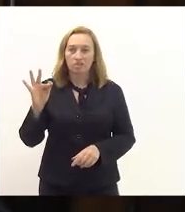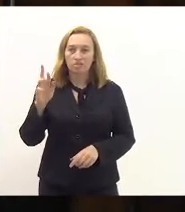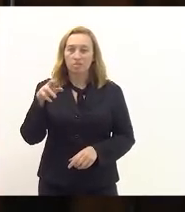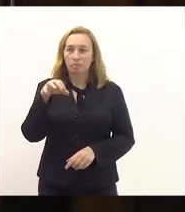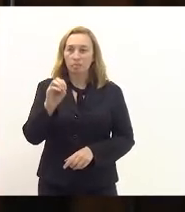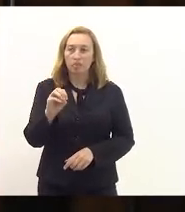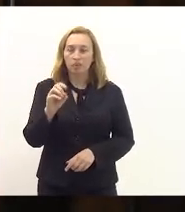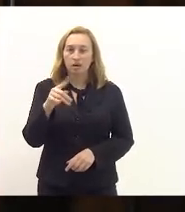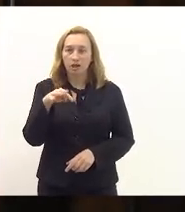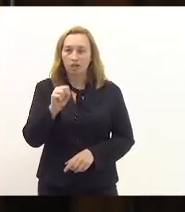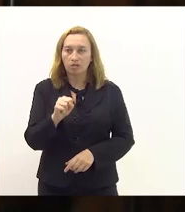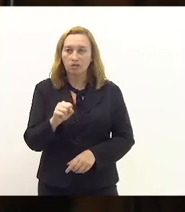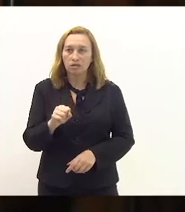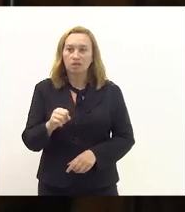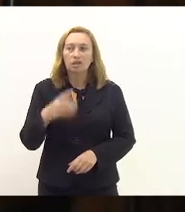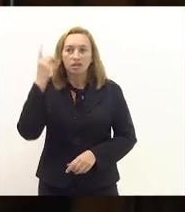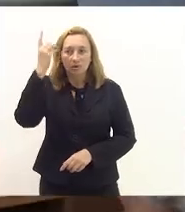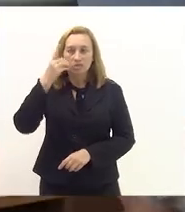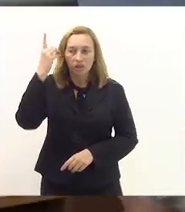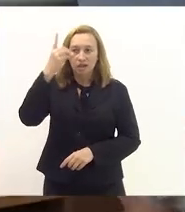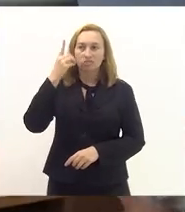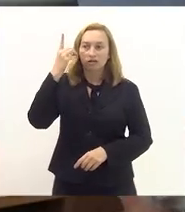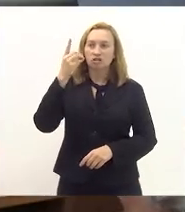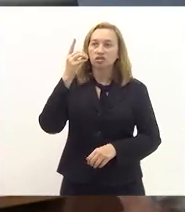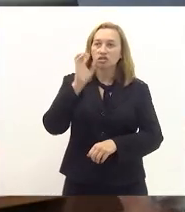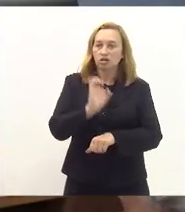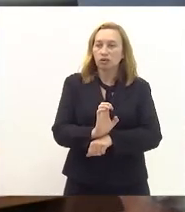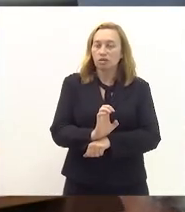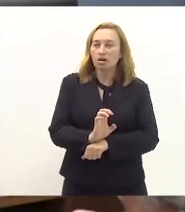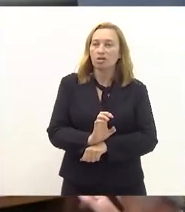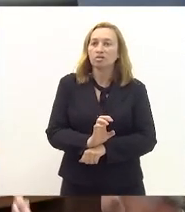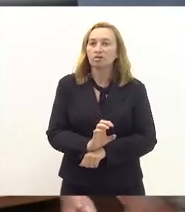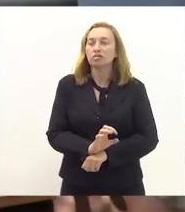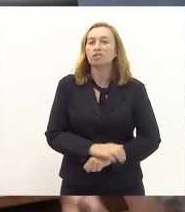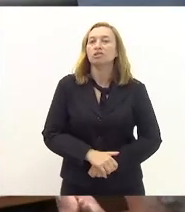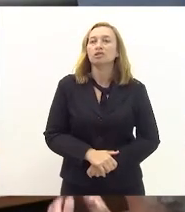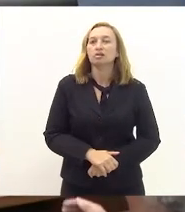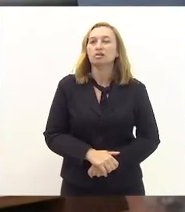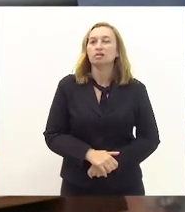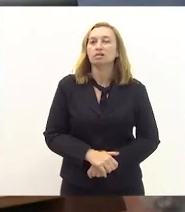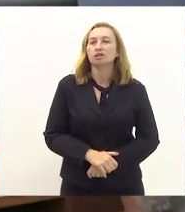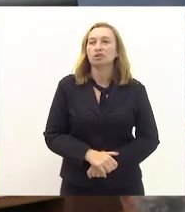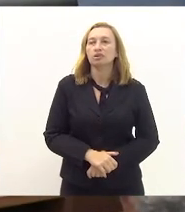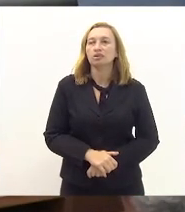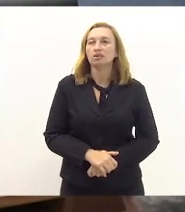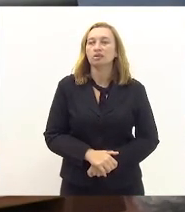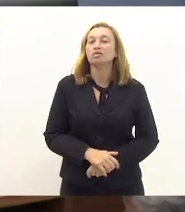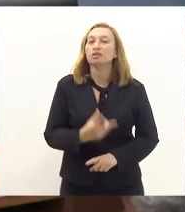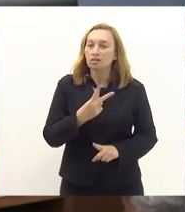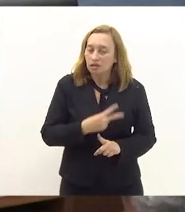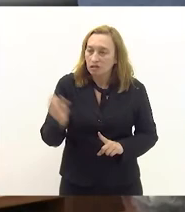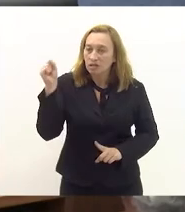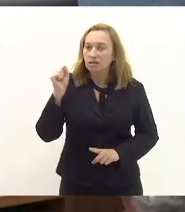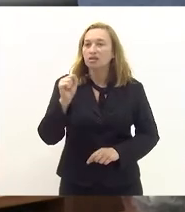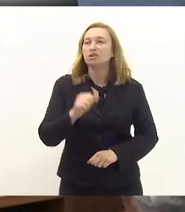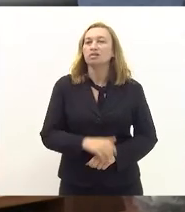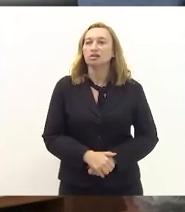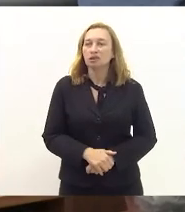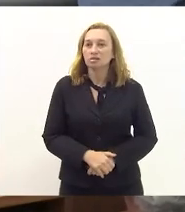Augusto, nossa bancada de deputados estaduais, mas, sobretudo, nós vamos vencer